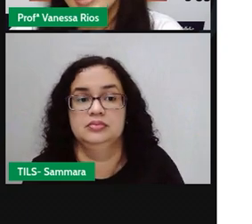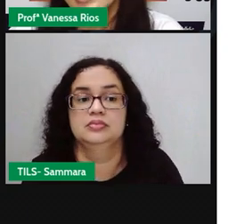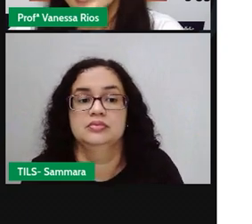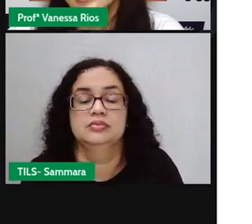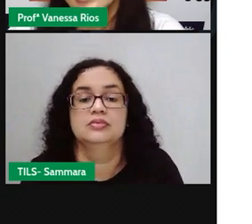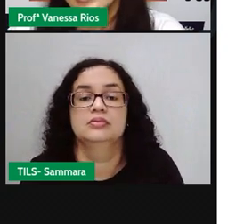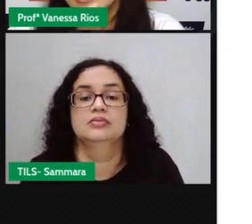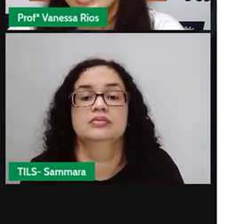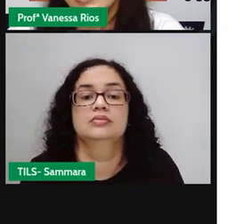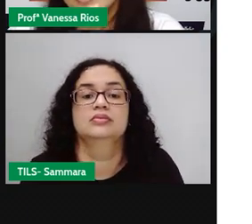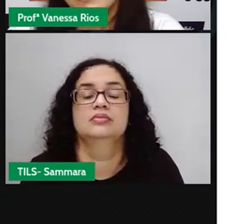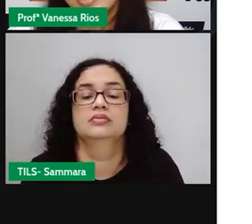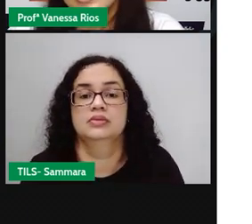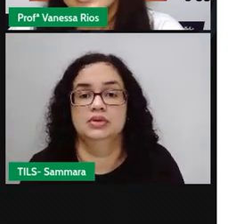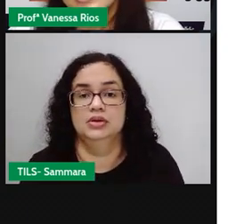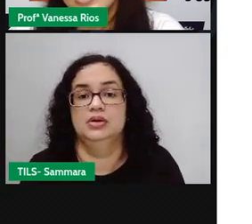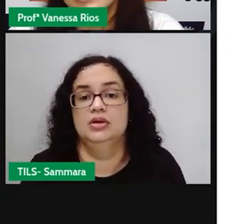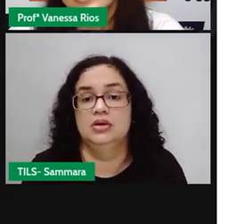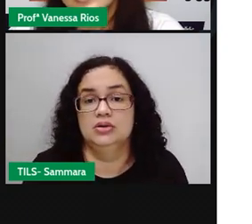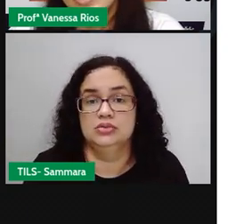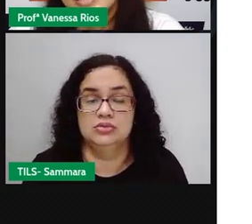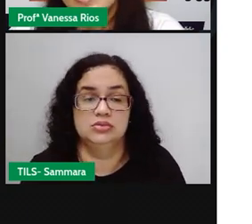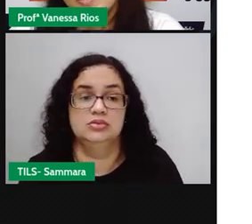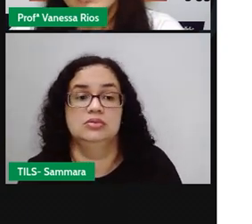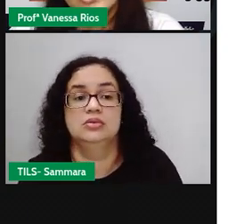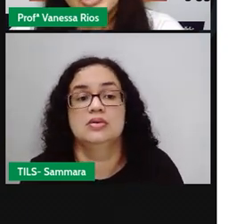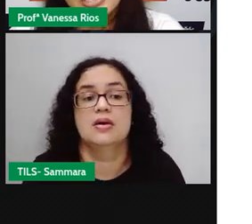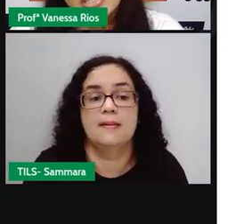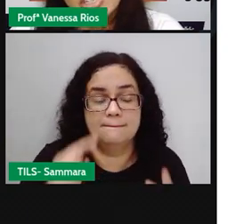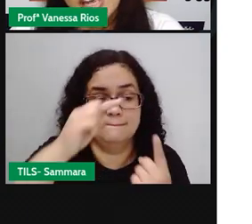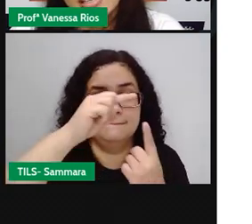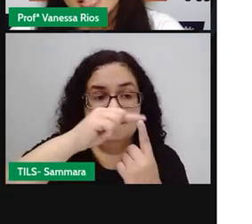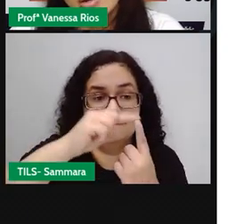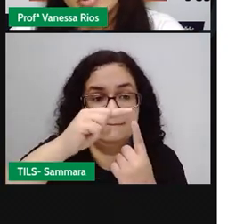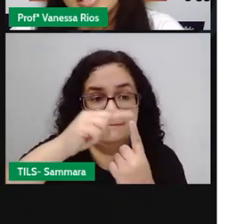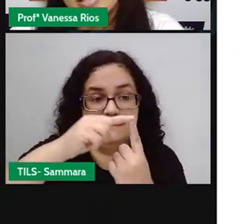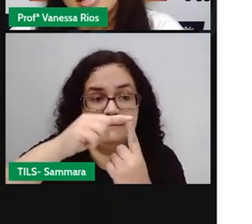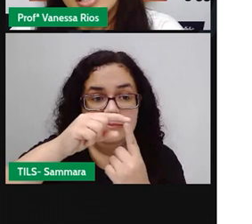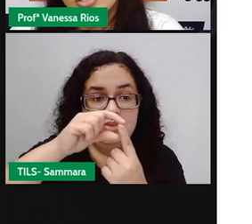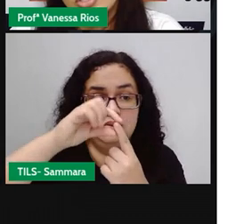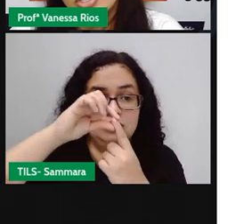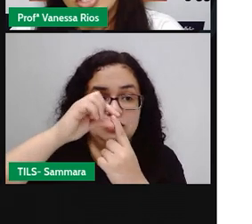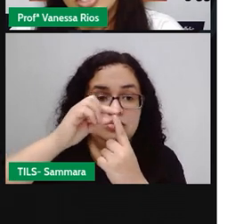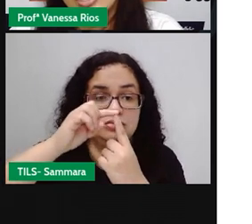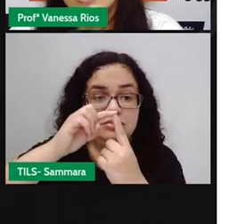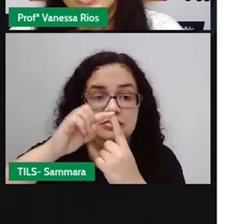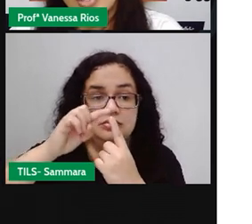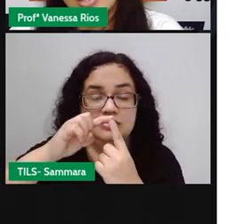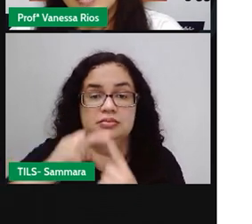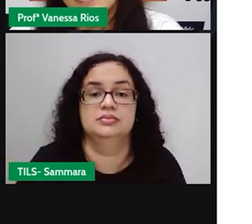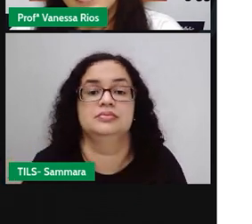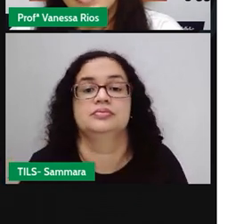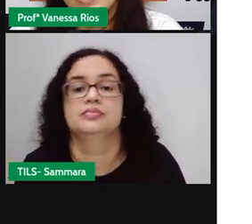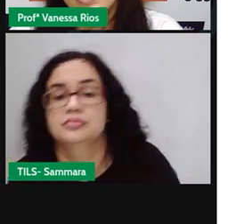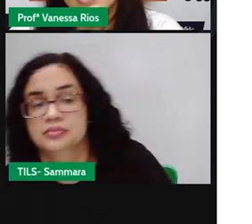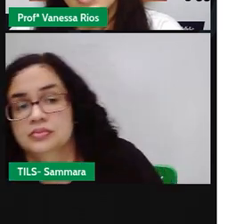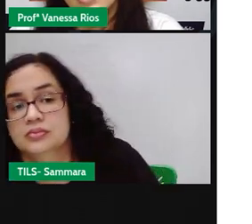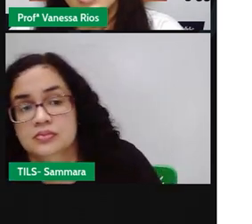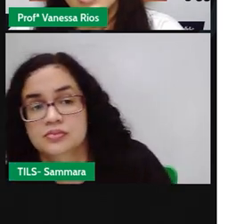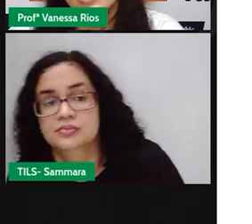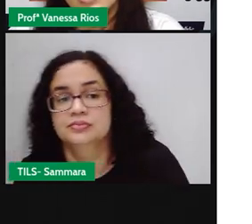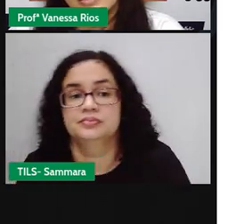quina. E os vértices são as pontinhas, né? São os cantinhos, ó.